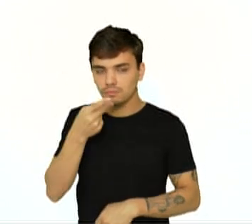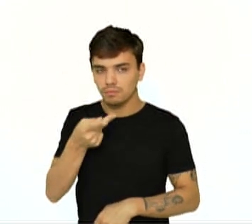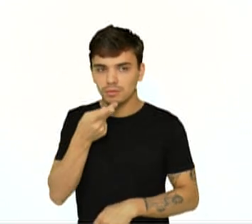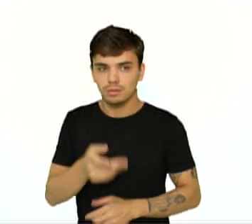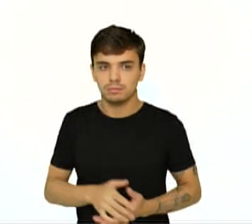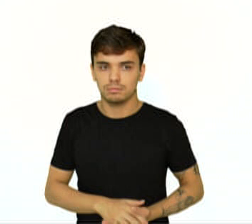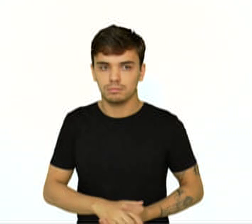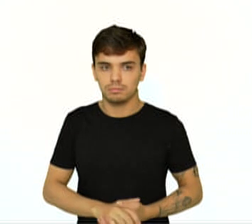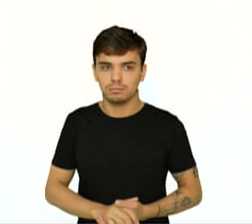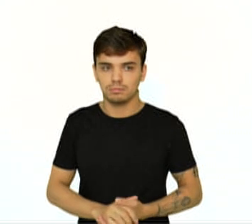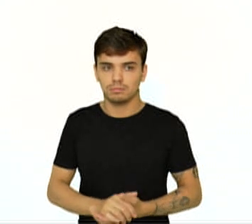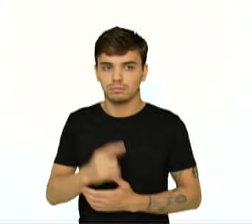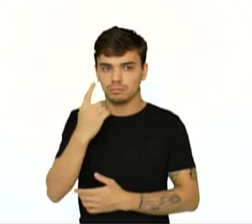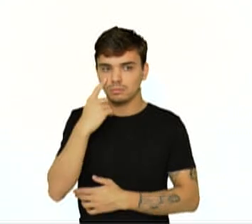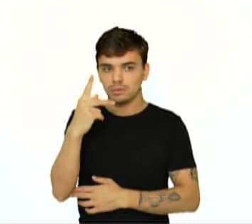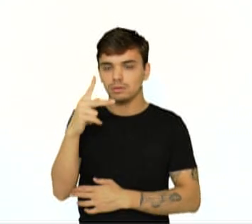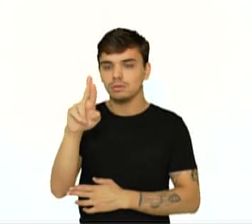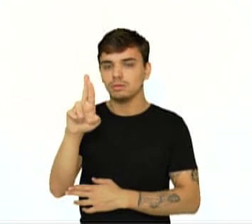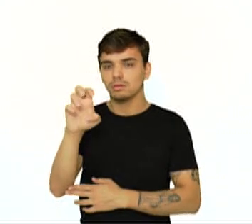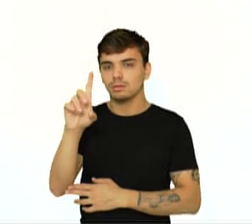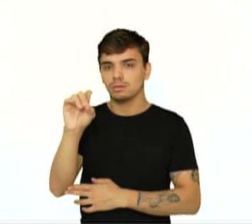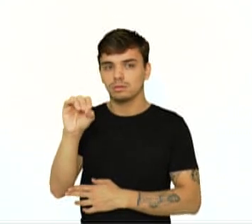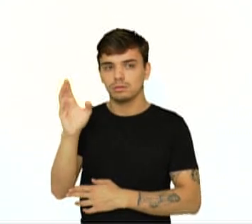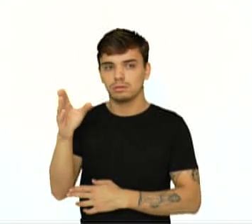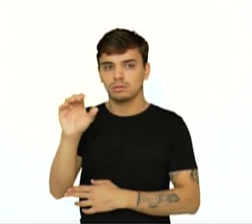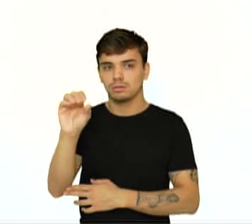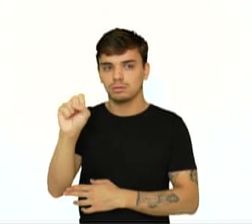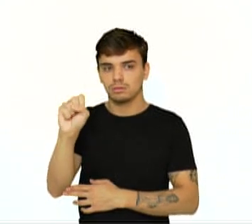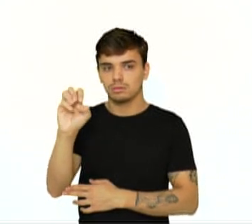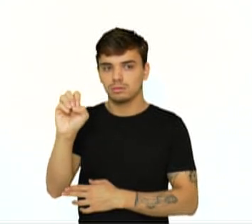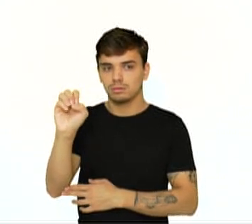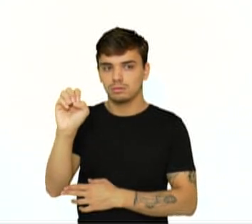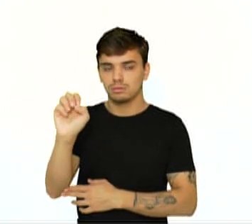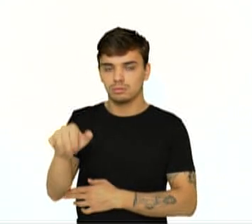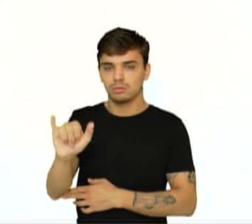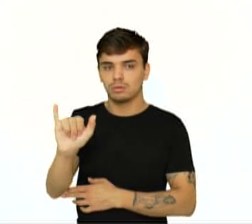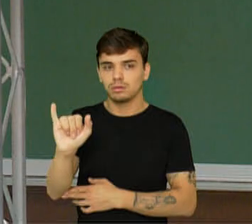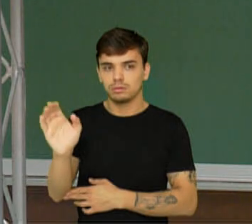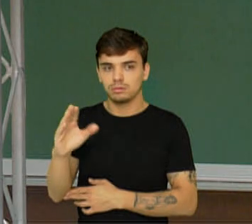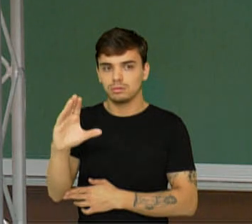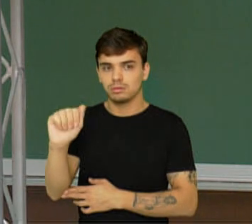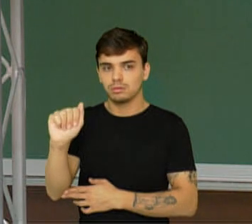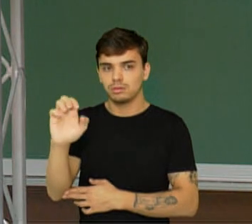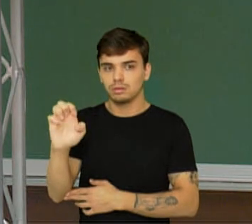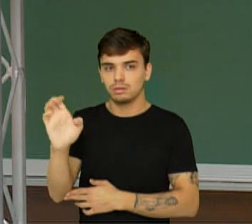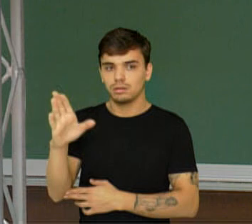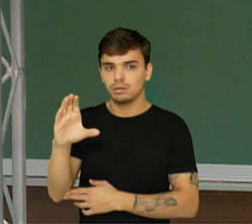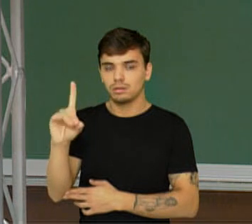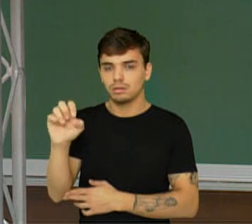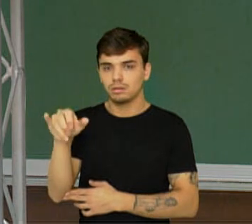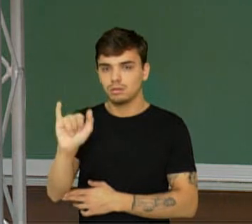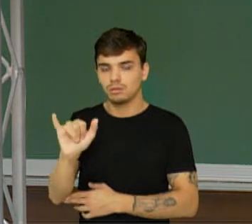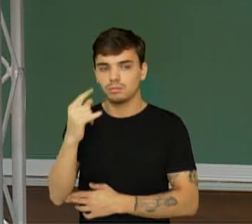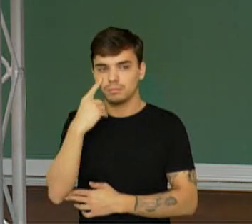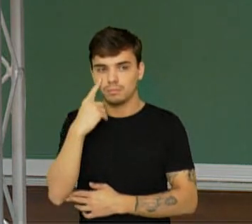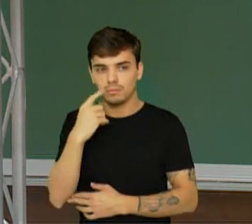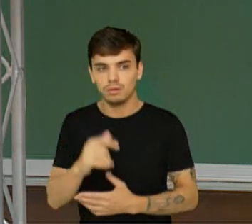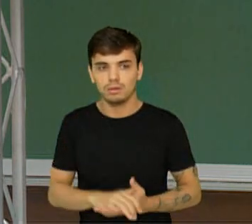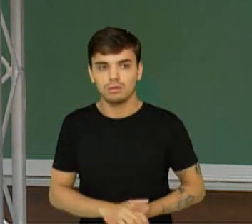ser, cair, dar, né? Esses verbos. Mira as frases com esses verbos. No puedo tomar la